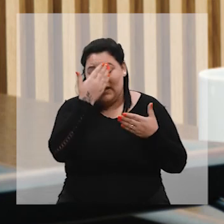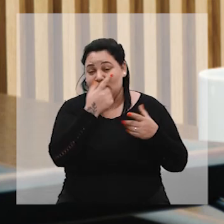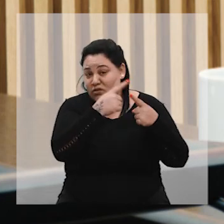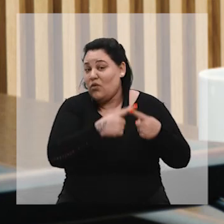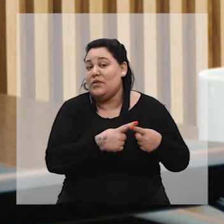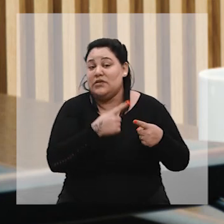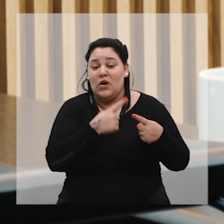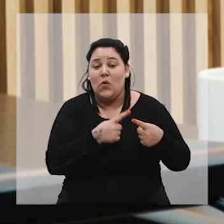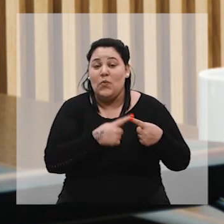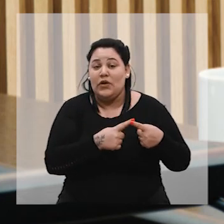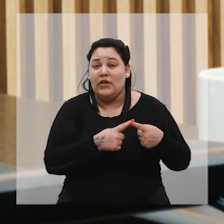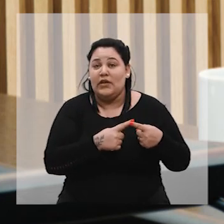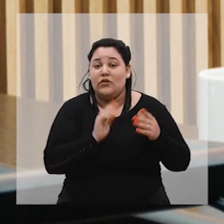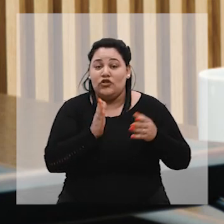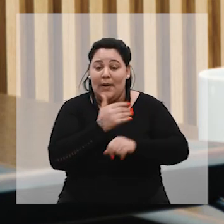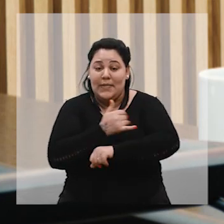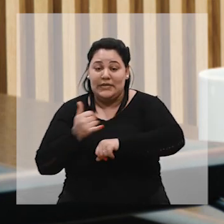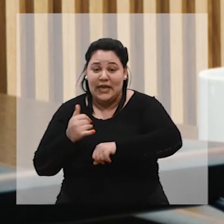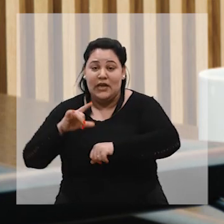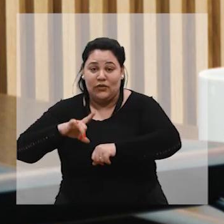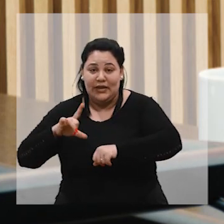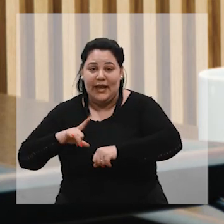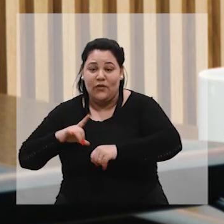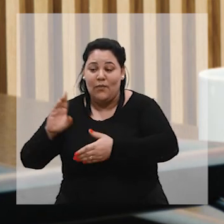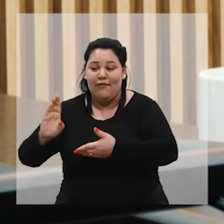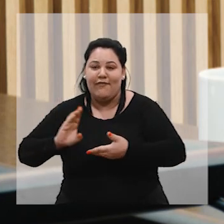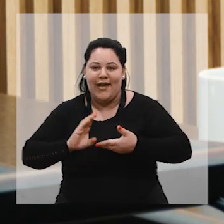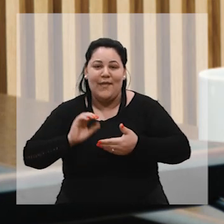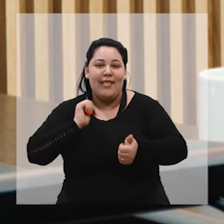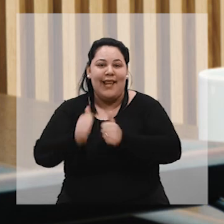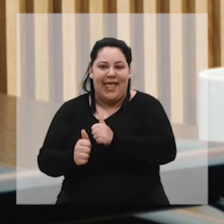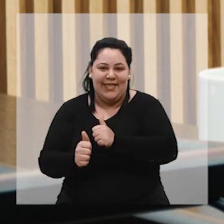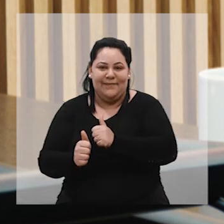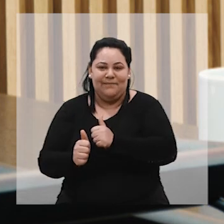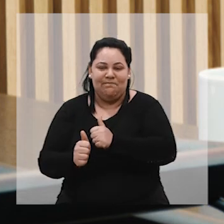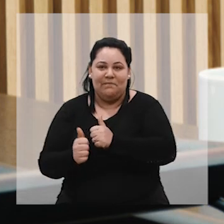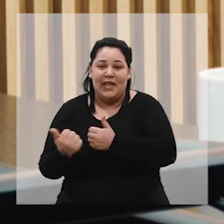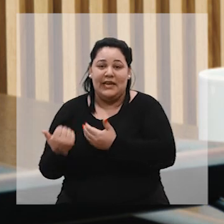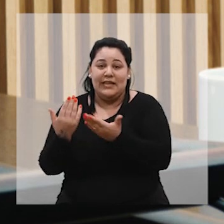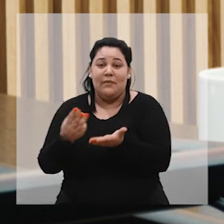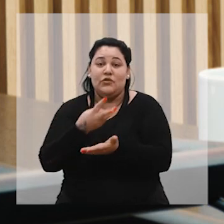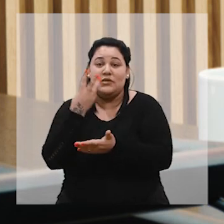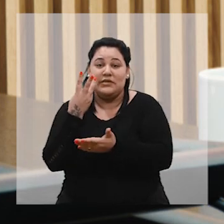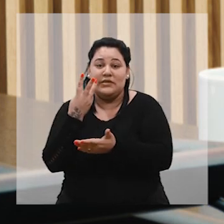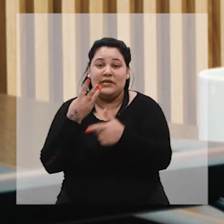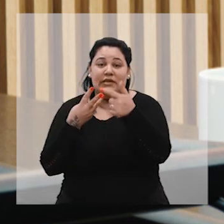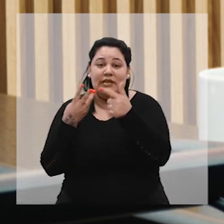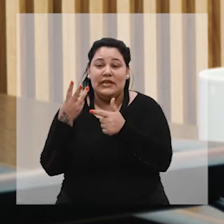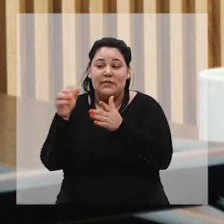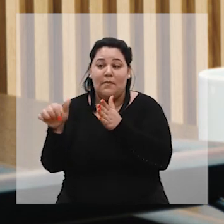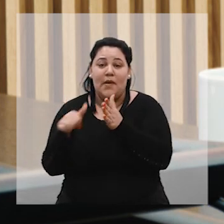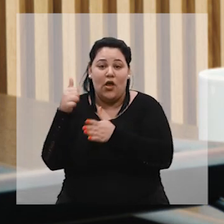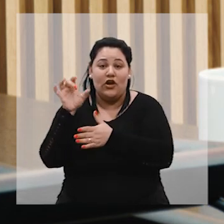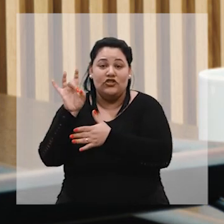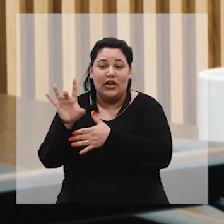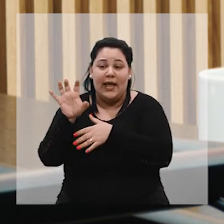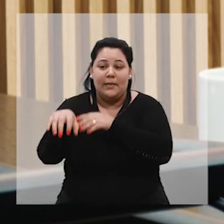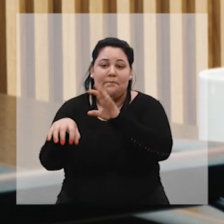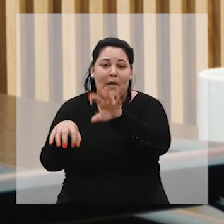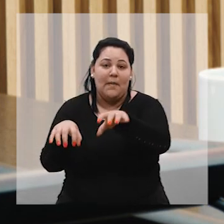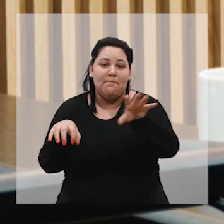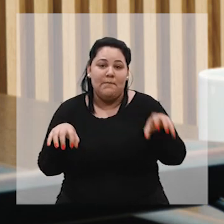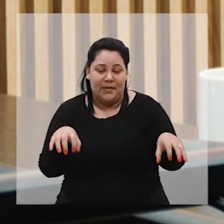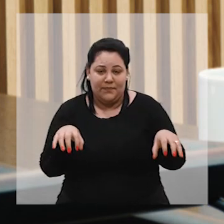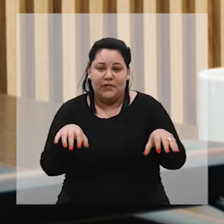a competições que eu passei, eu tenho o Bolsa Atleta. O Bolsa Atleta, ele é dado aos 3 melhores atletas de cada